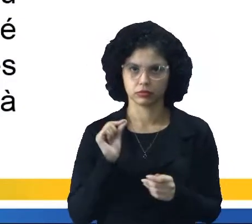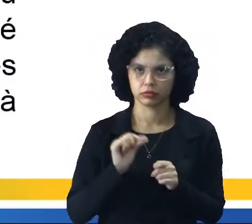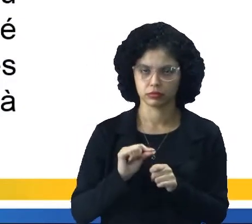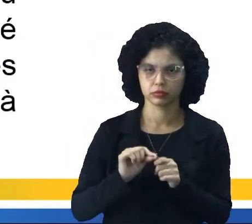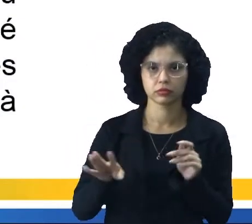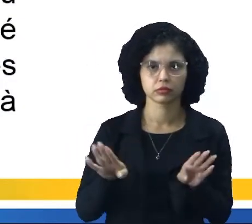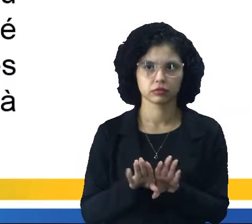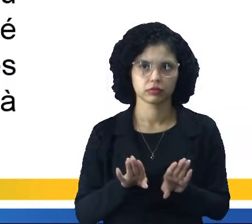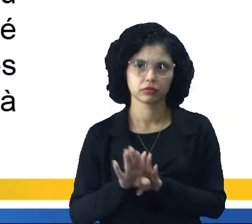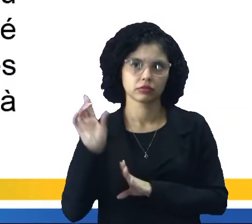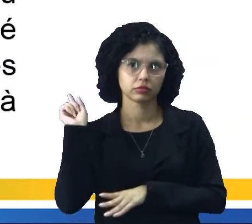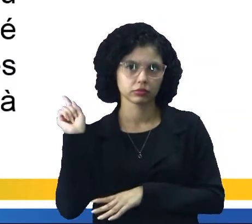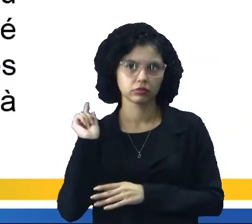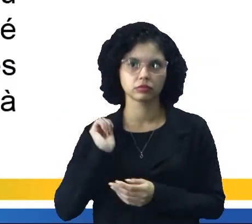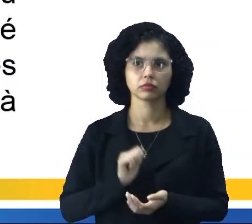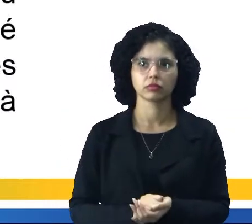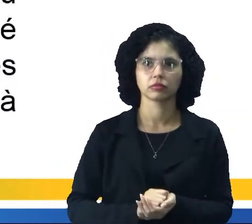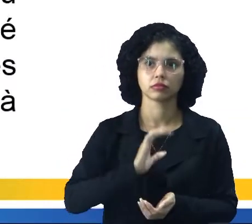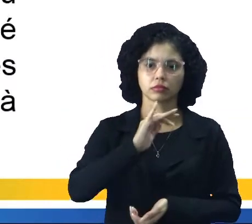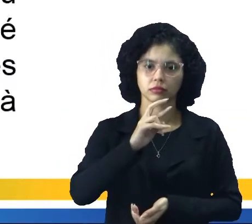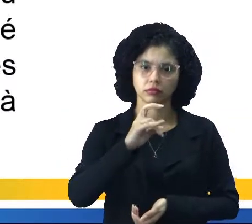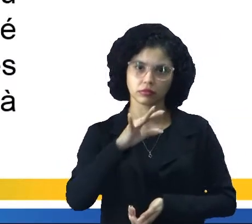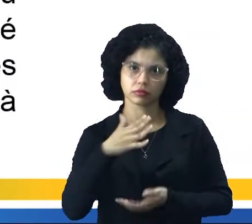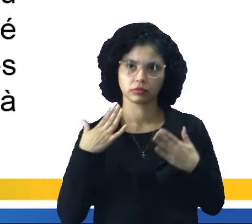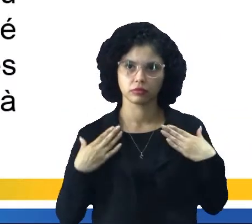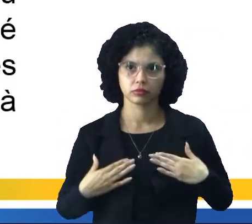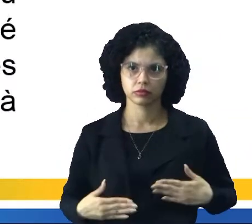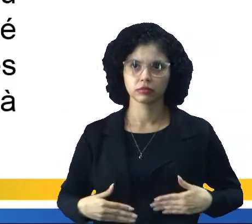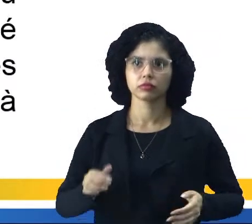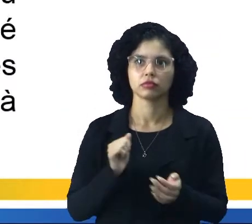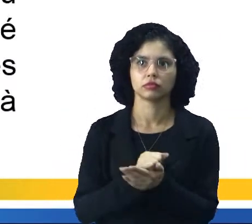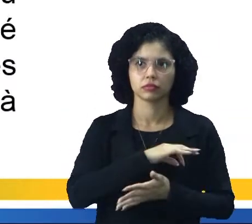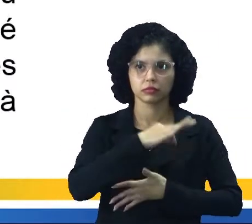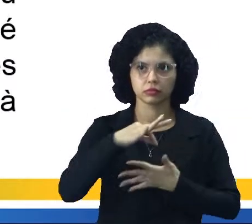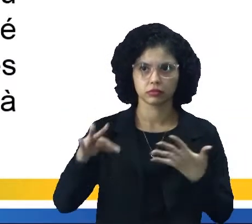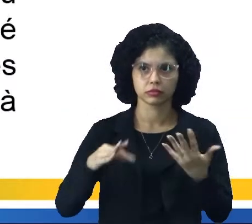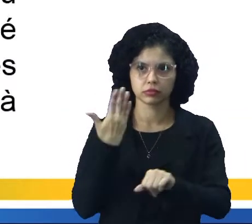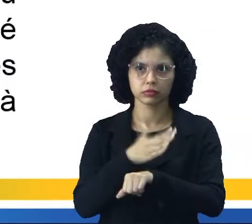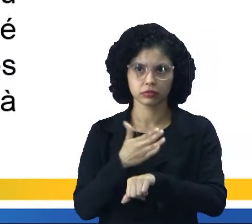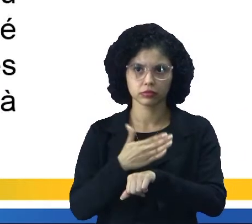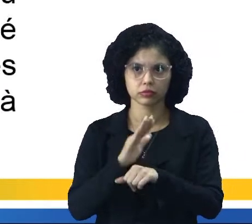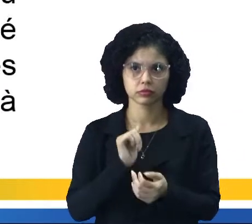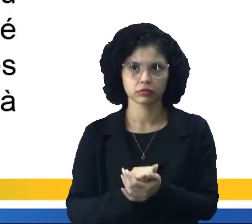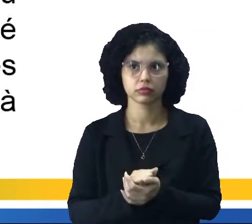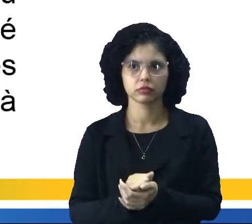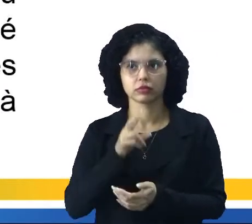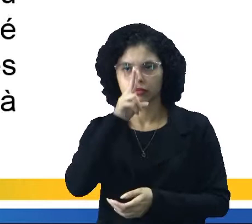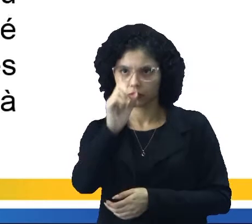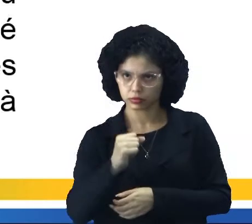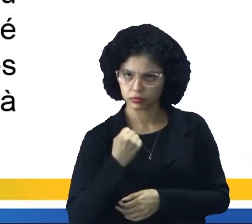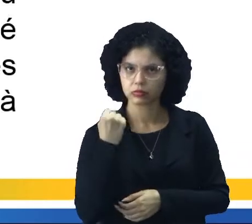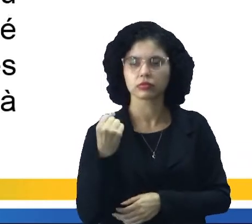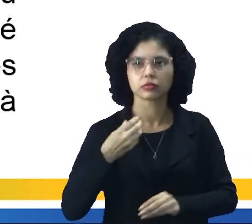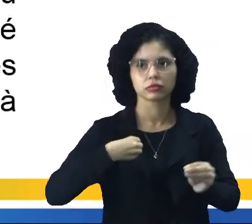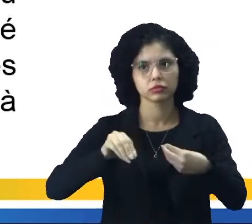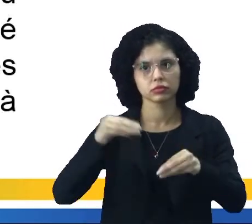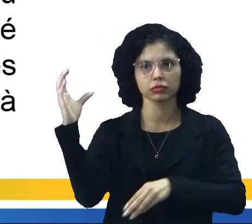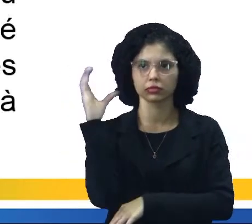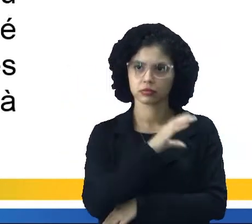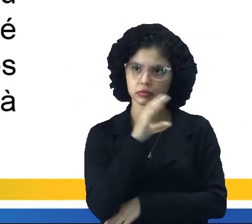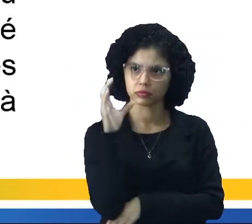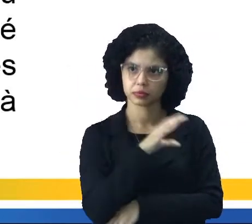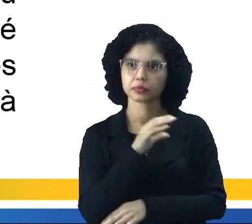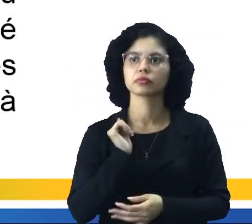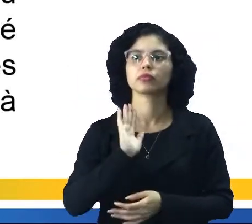mencionou também, o que era capacidade física, que são elementos corporais treináveis, tal como força, flexibilidade e